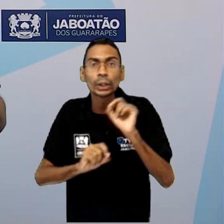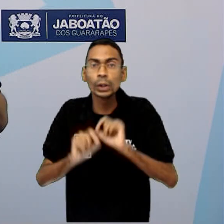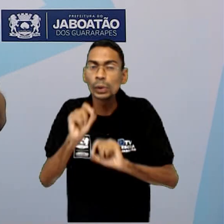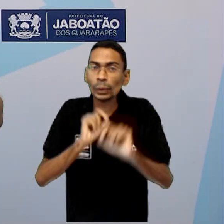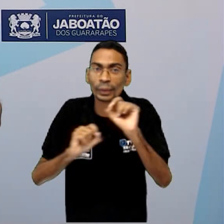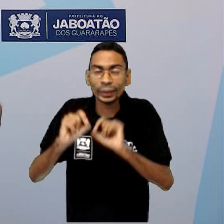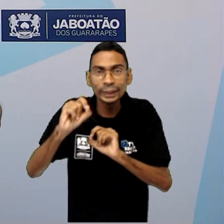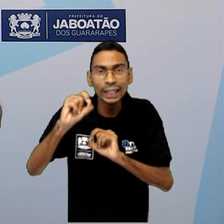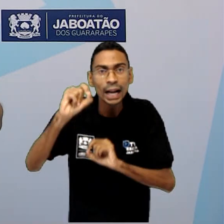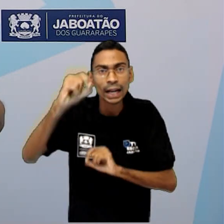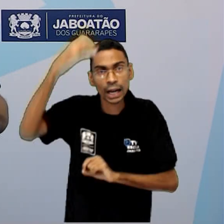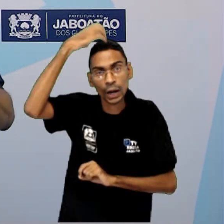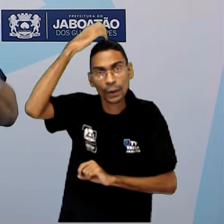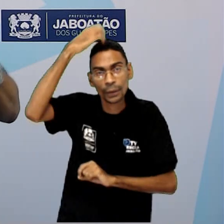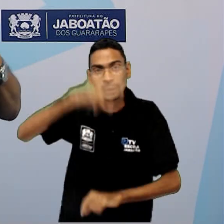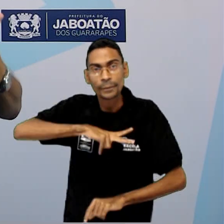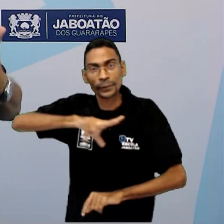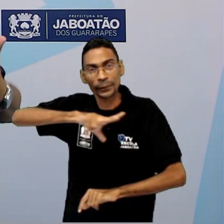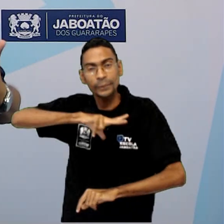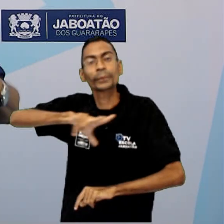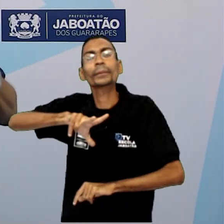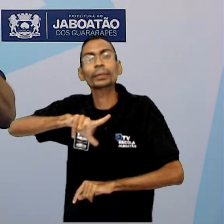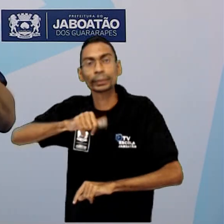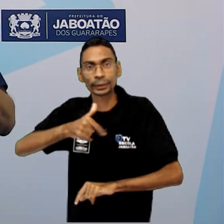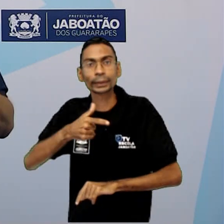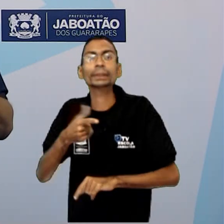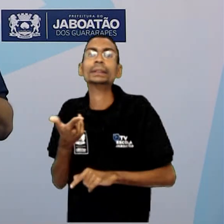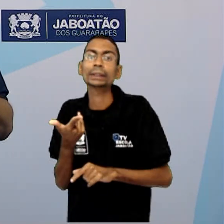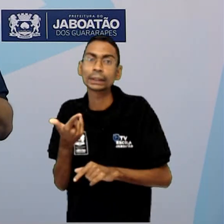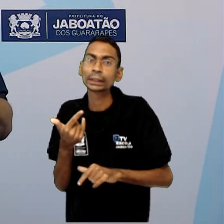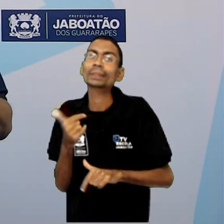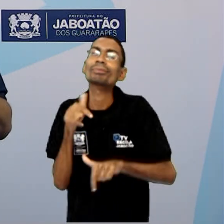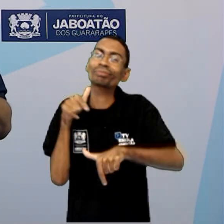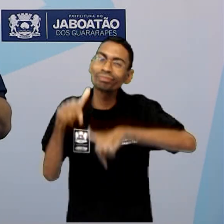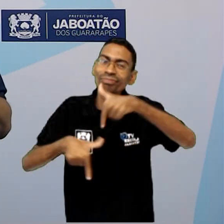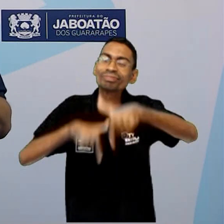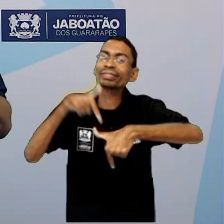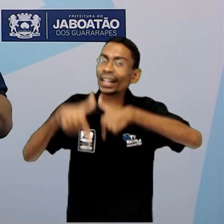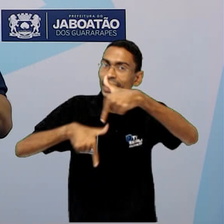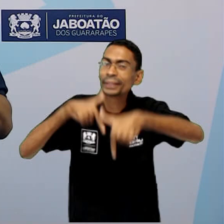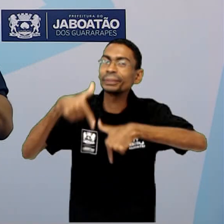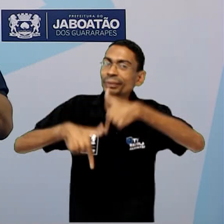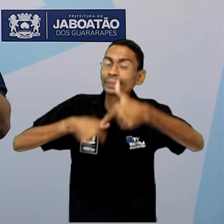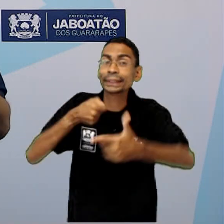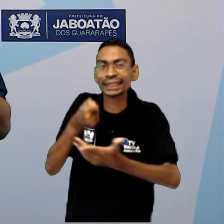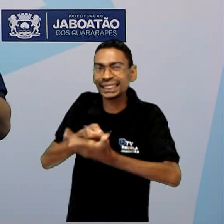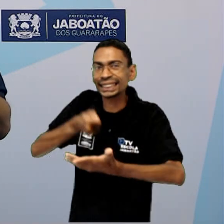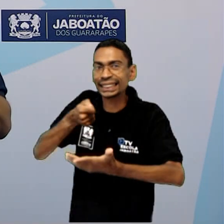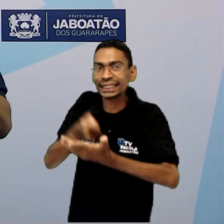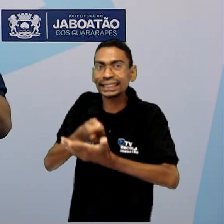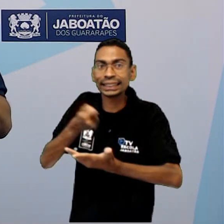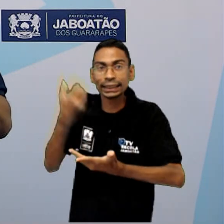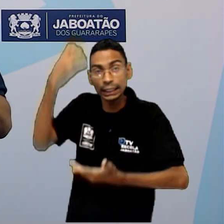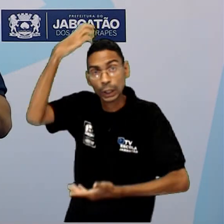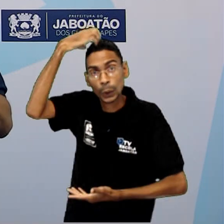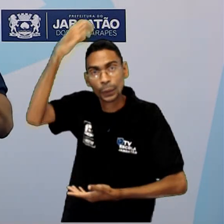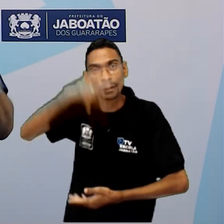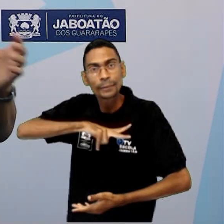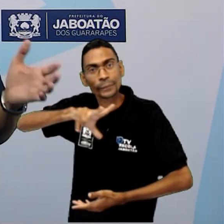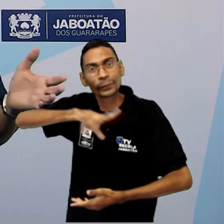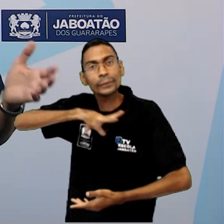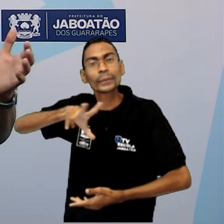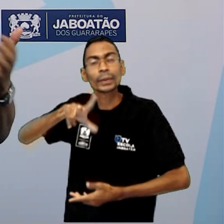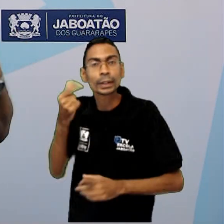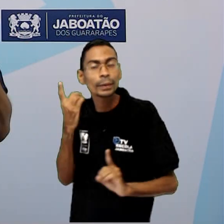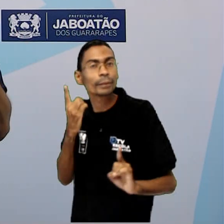de feitorias, né, e capitanias hereditárias que a coroa portuguesa encontrou, né, de mandar os